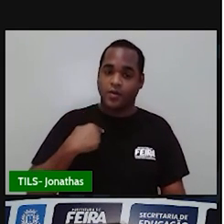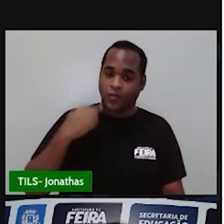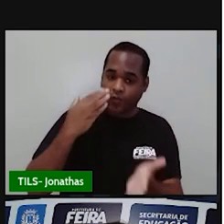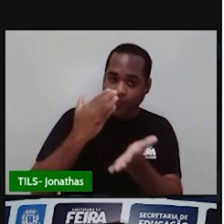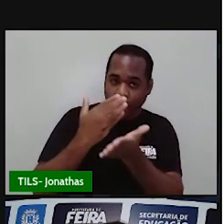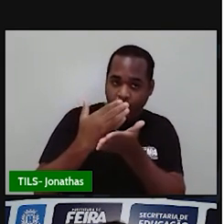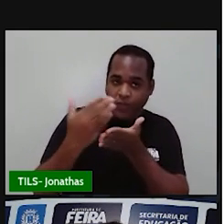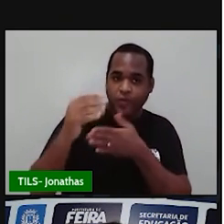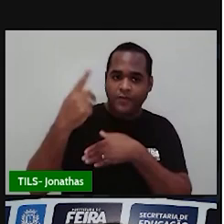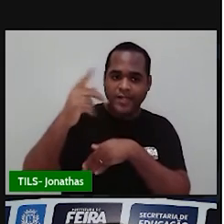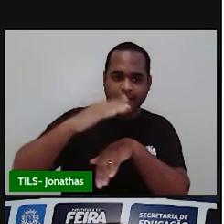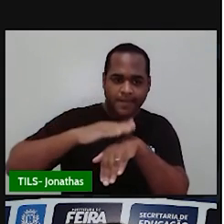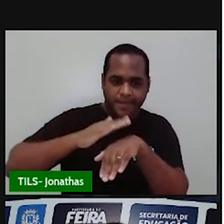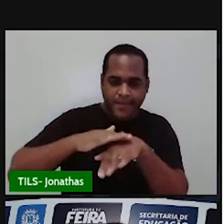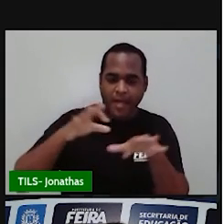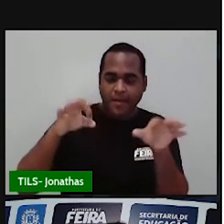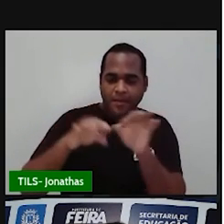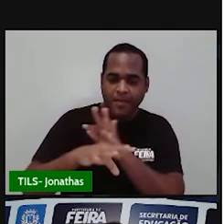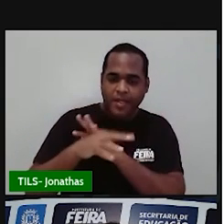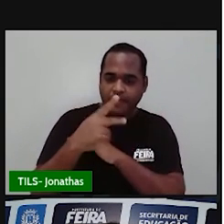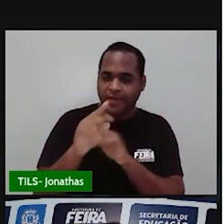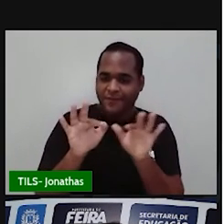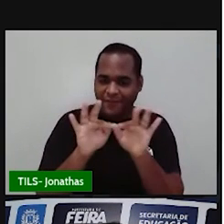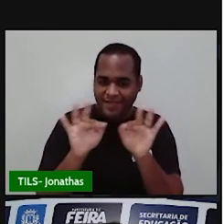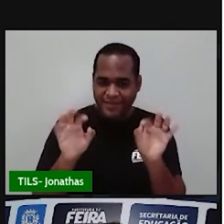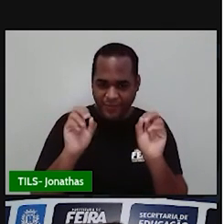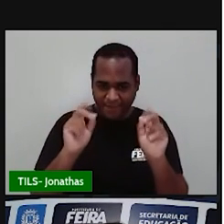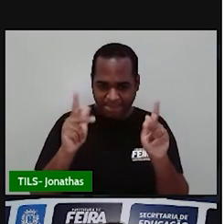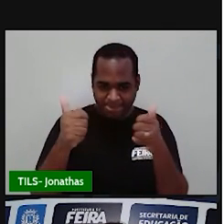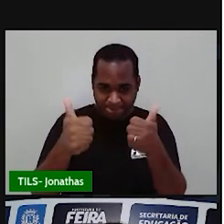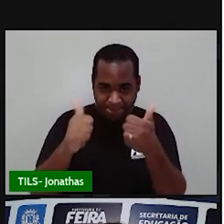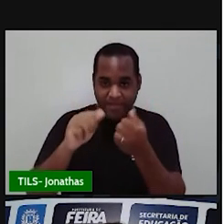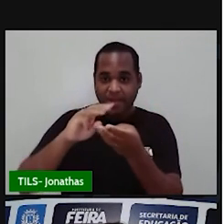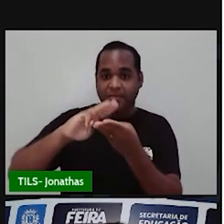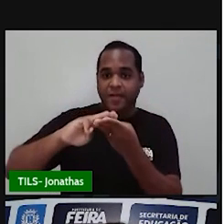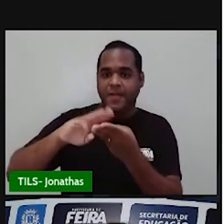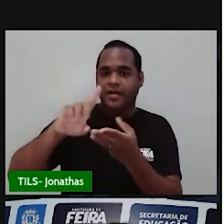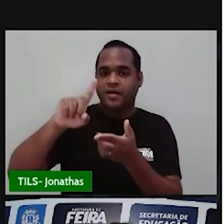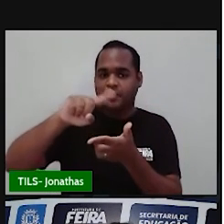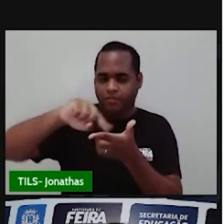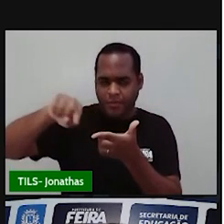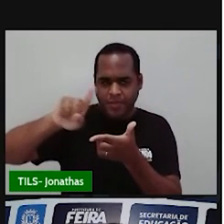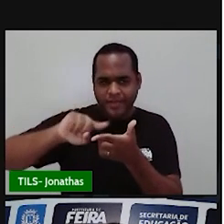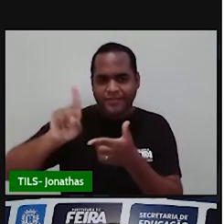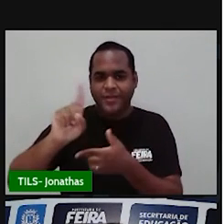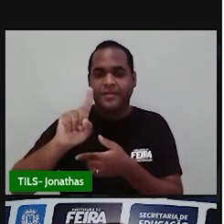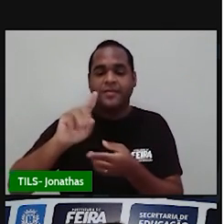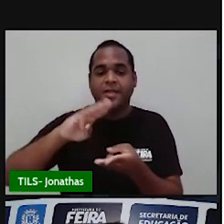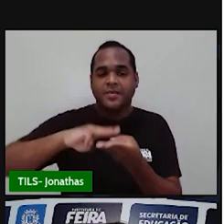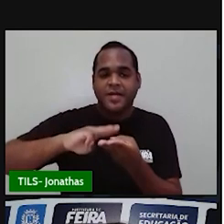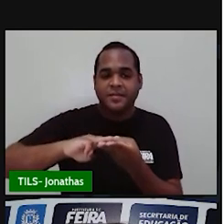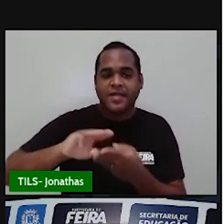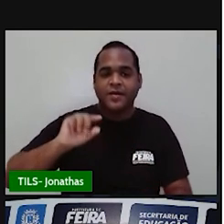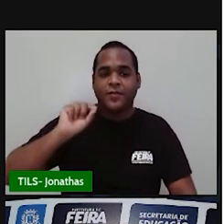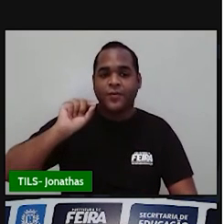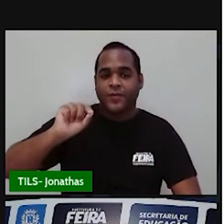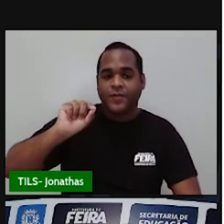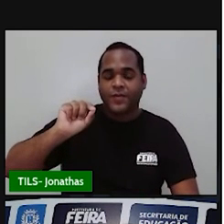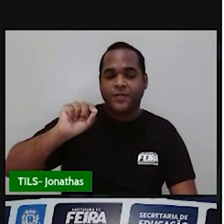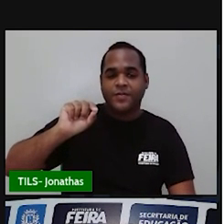começo e você termina, você completa a frase, tá bom? Matemática não é problema.